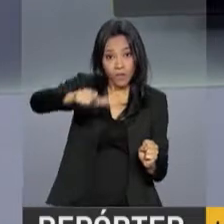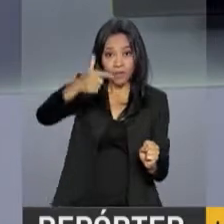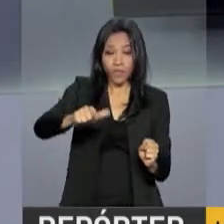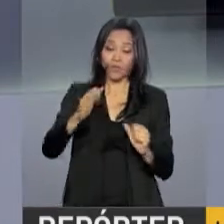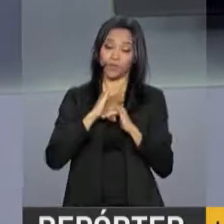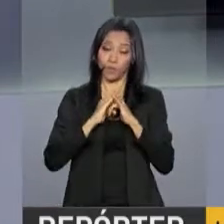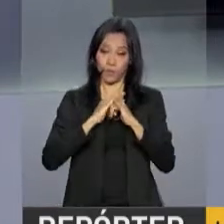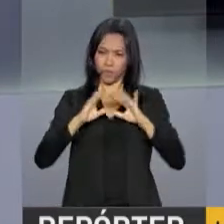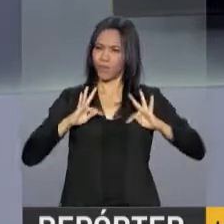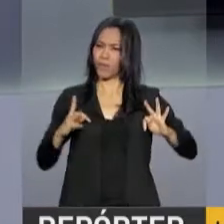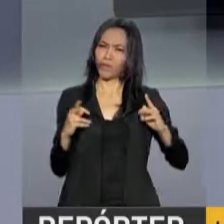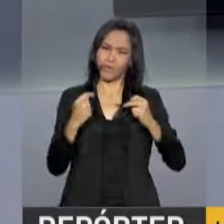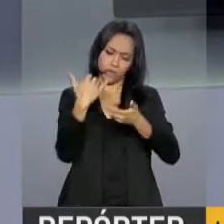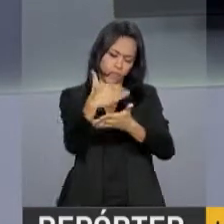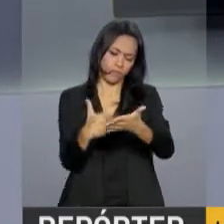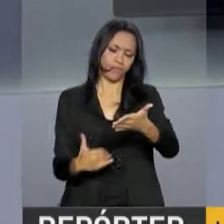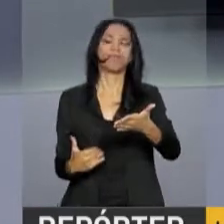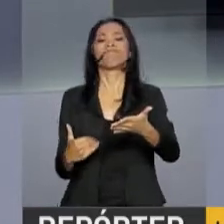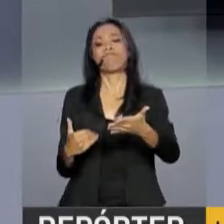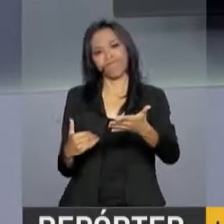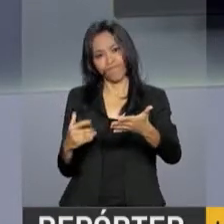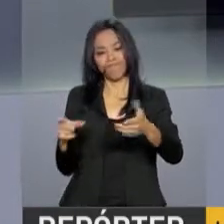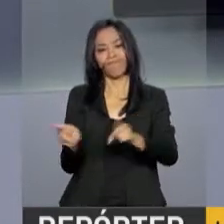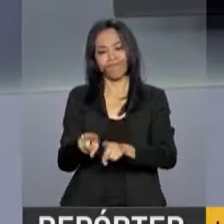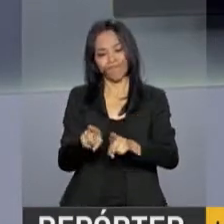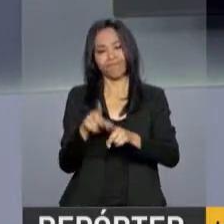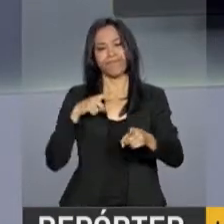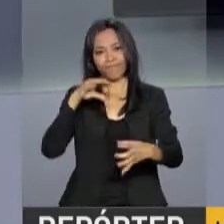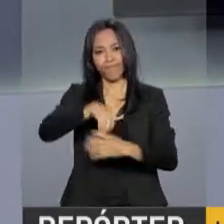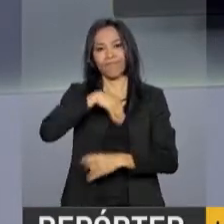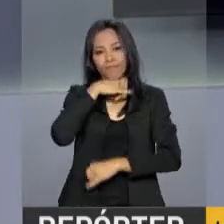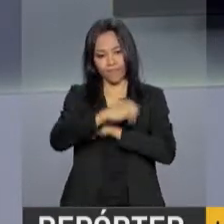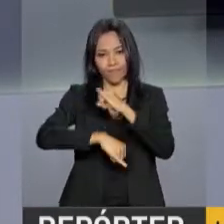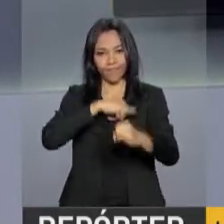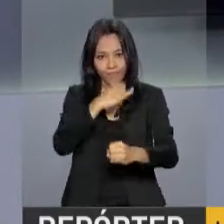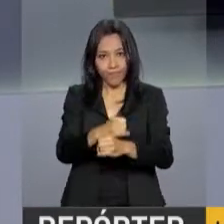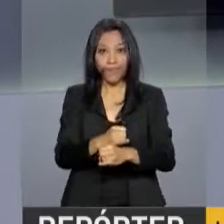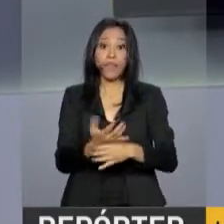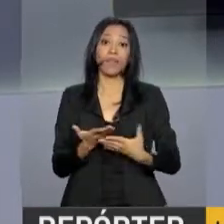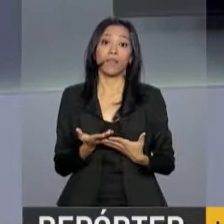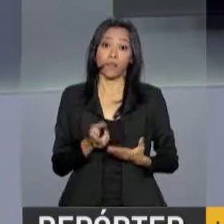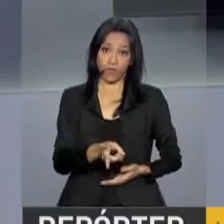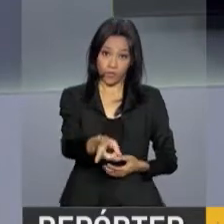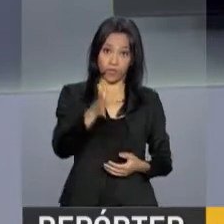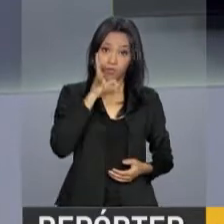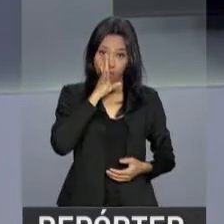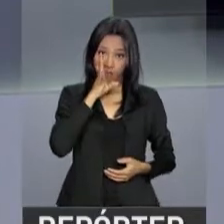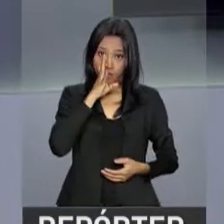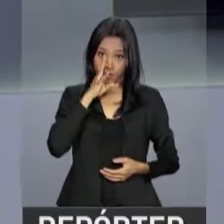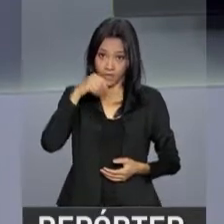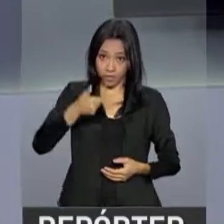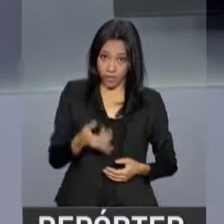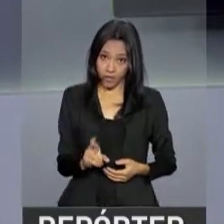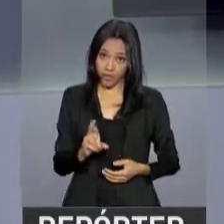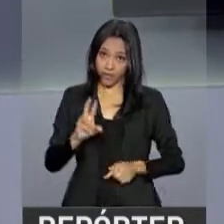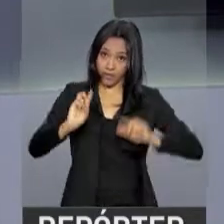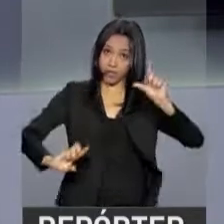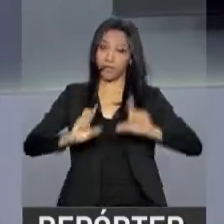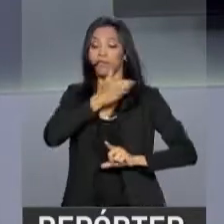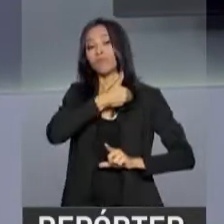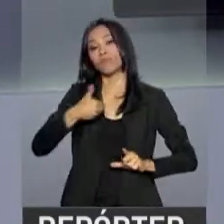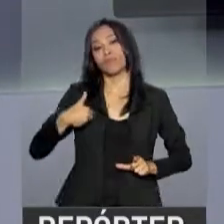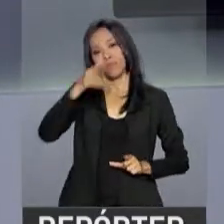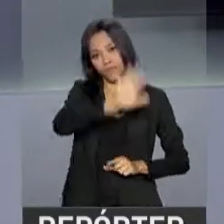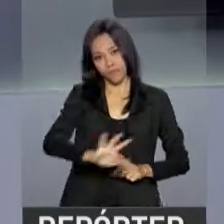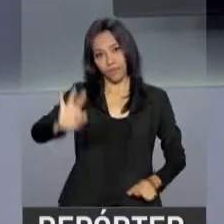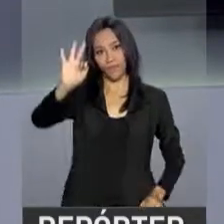no youtube e toda a nossa programação também está na página da nbr na internet continue com a gente na nbr a tv